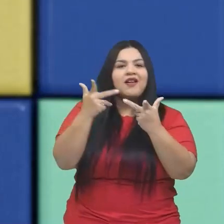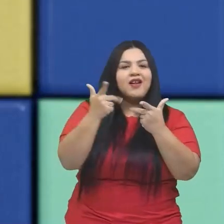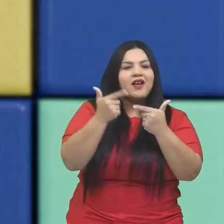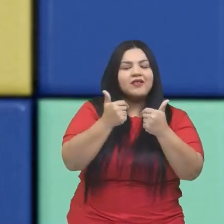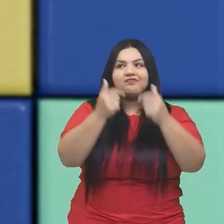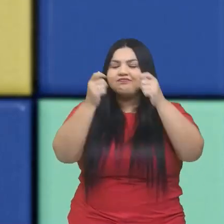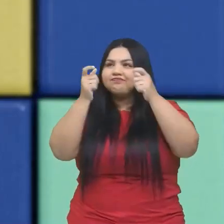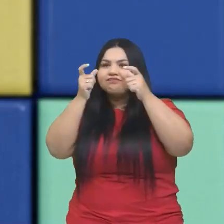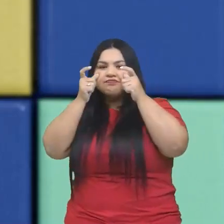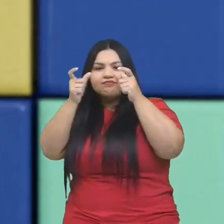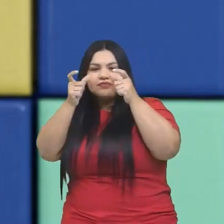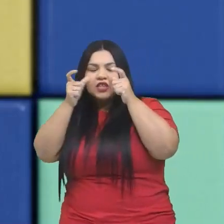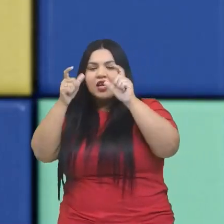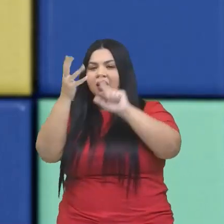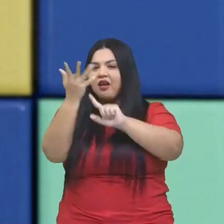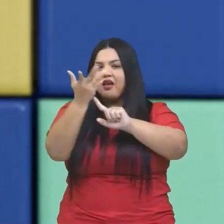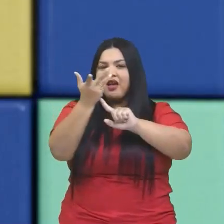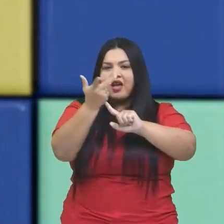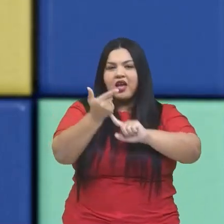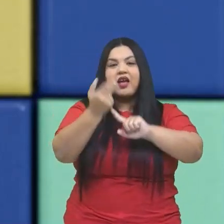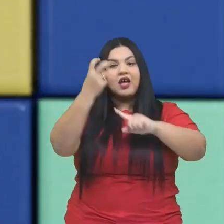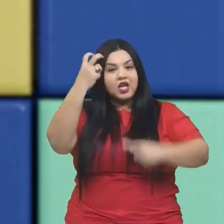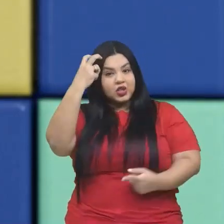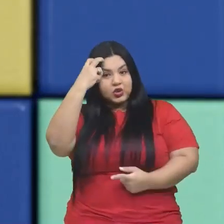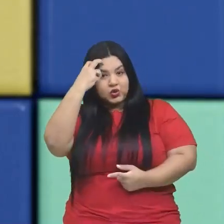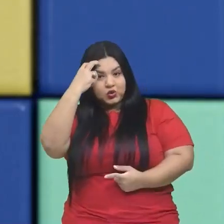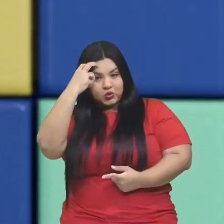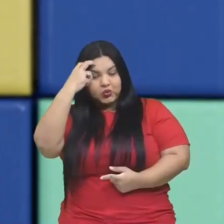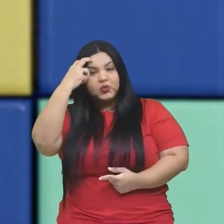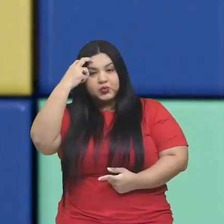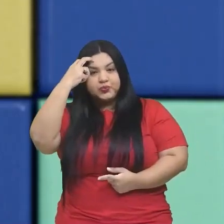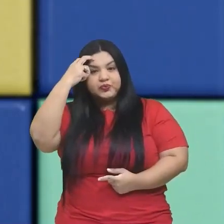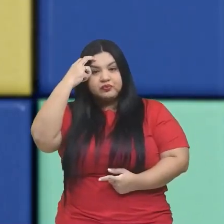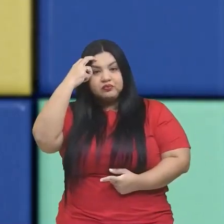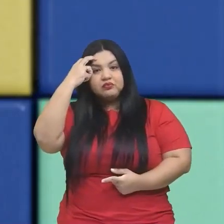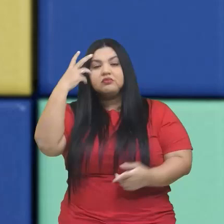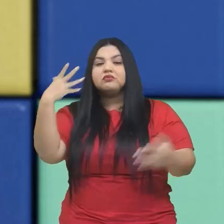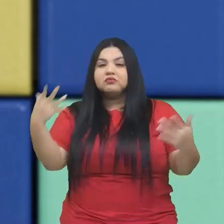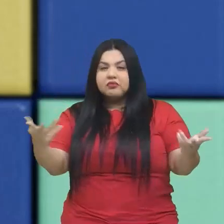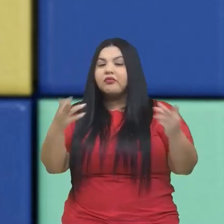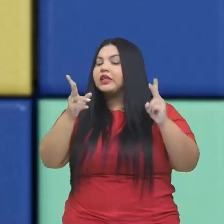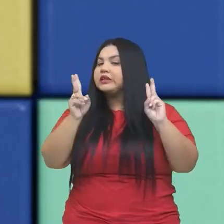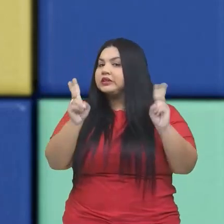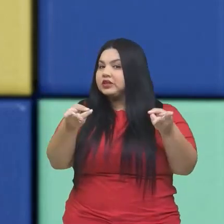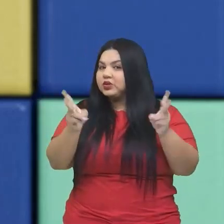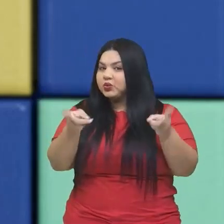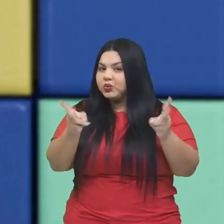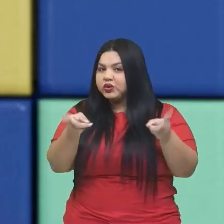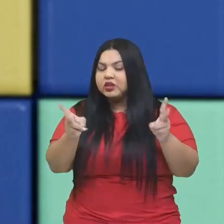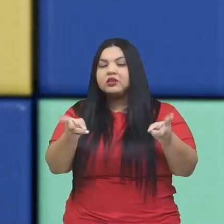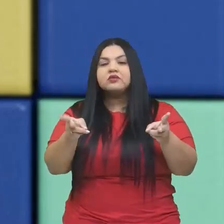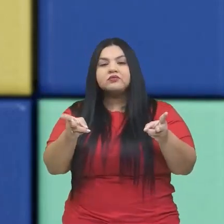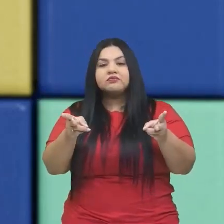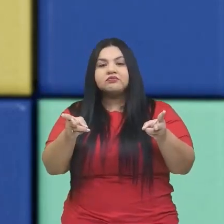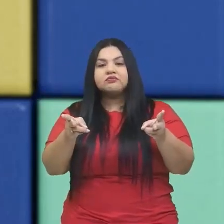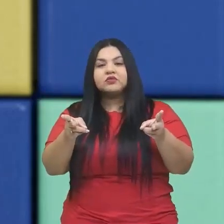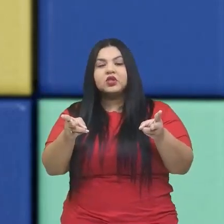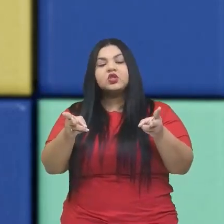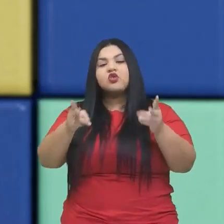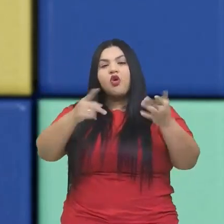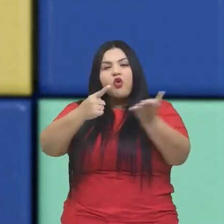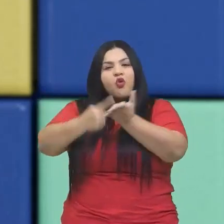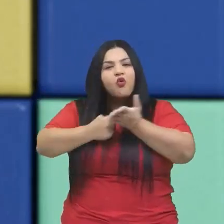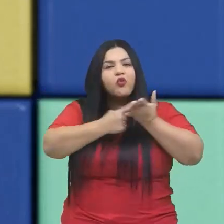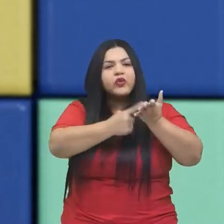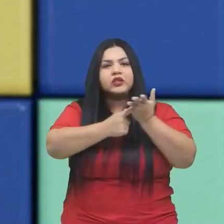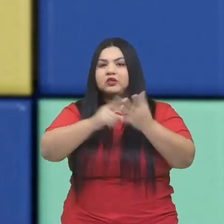relação à arte, à cultura, à história natural. Então, fica sempre, né, aí o convite, aqui é